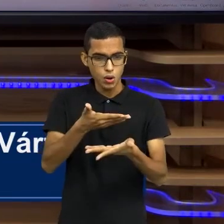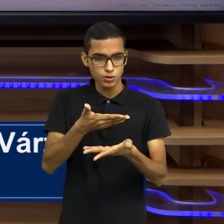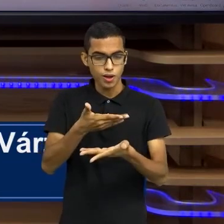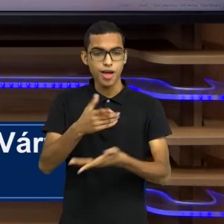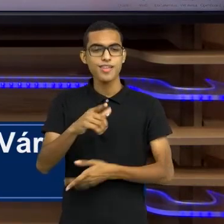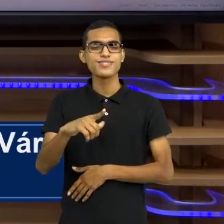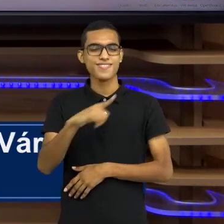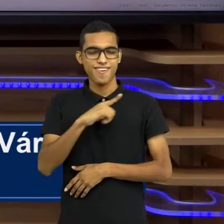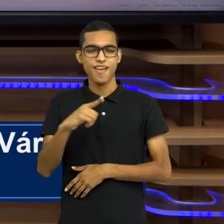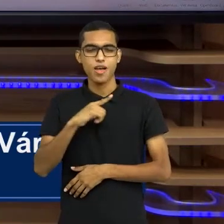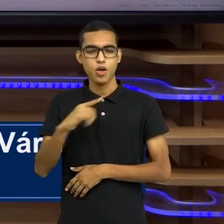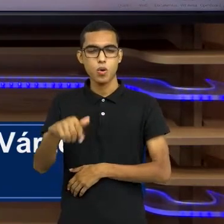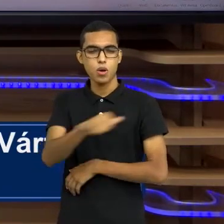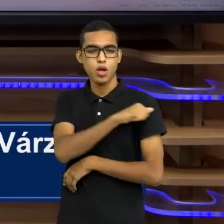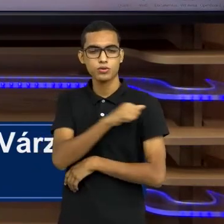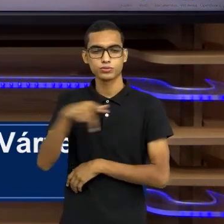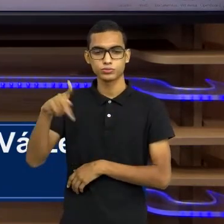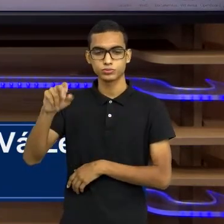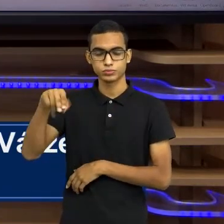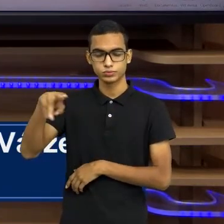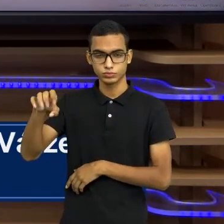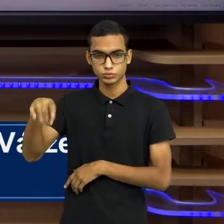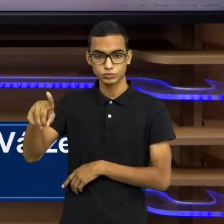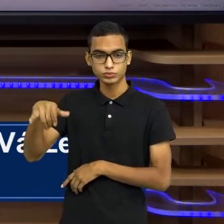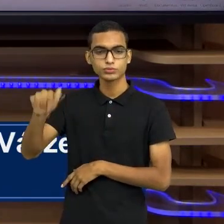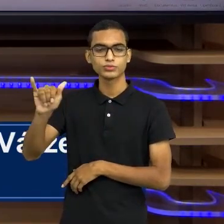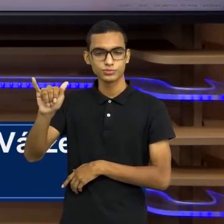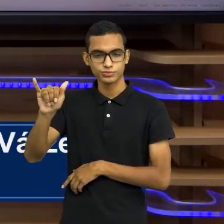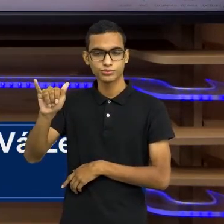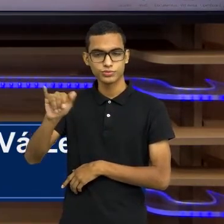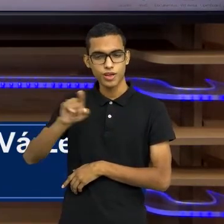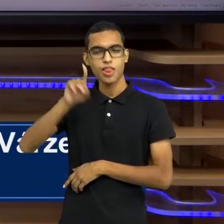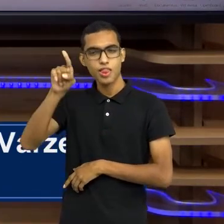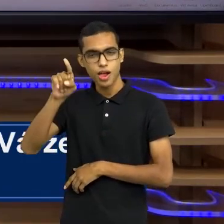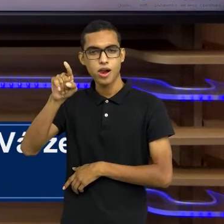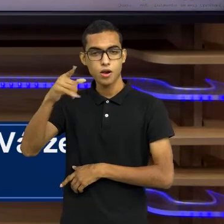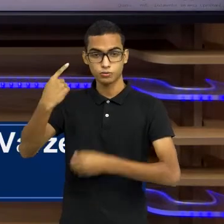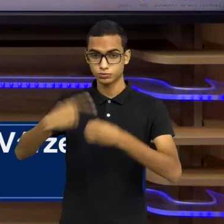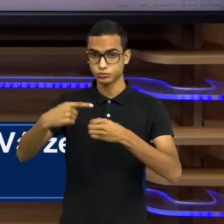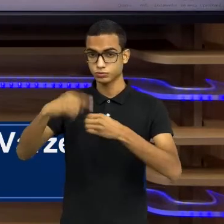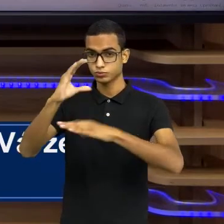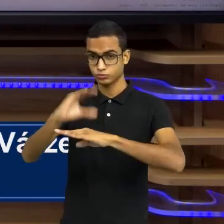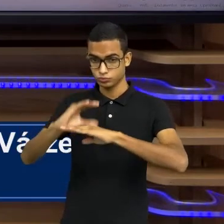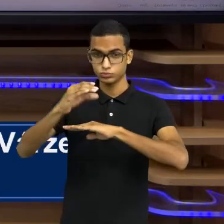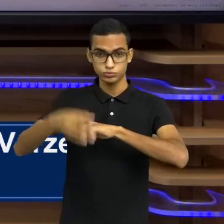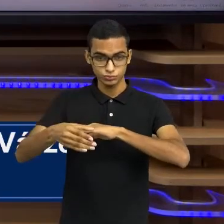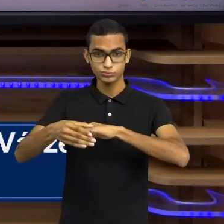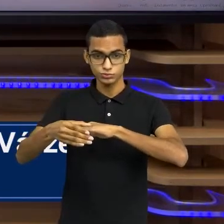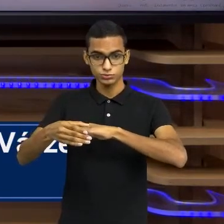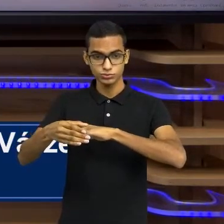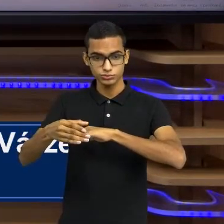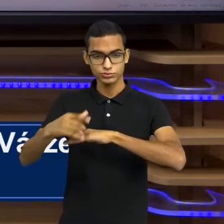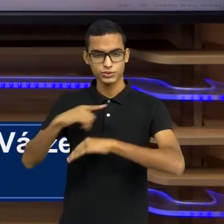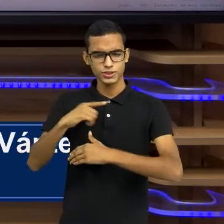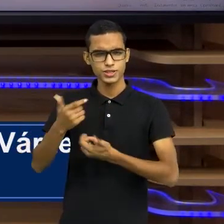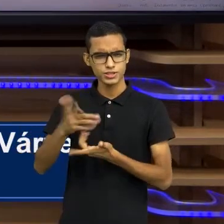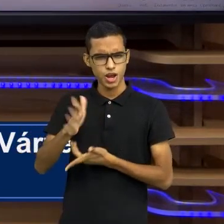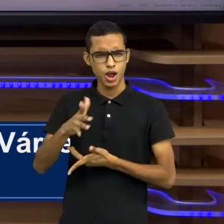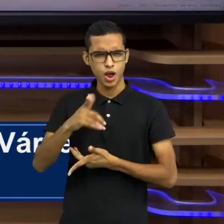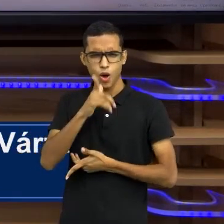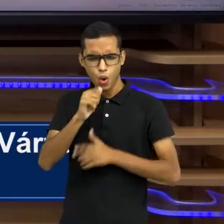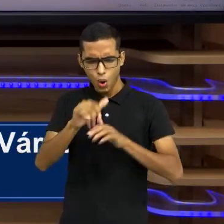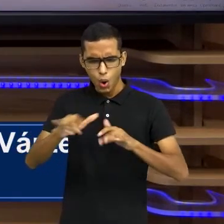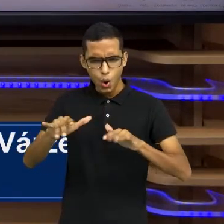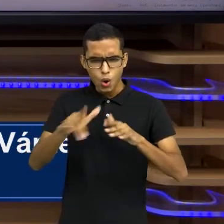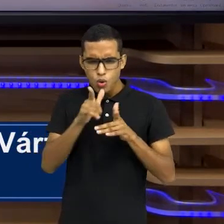Opa! O Kennedy, da Escola Estadual Coronel Fiuza, lá de Careiro da Várzea, começando a vazante, né, Kennedy?